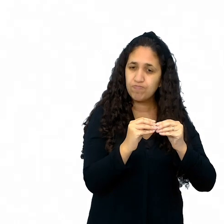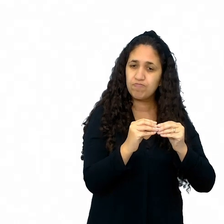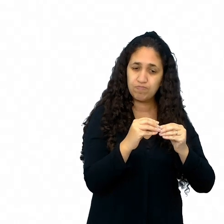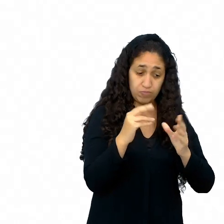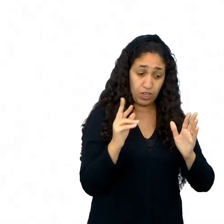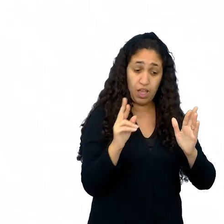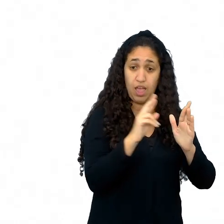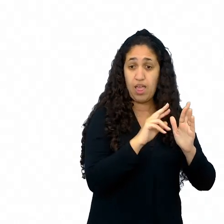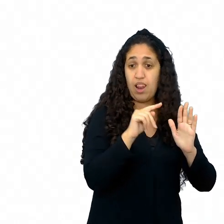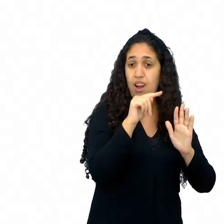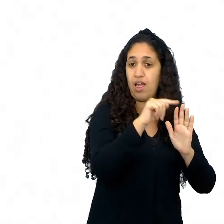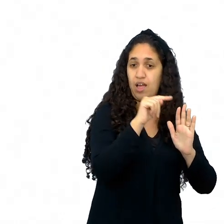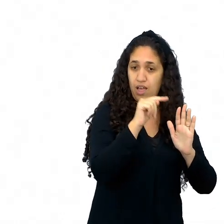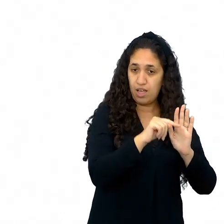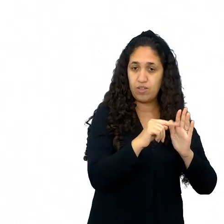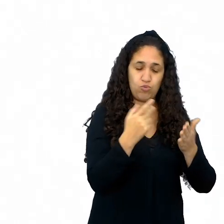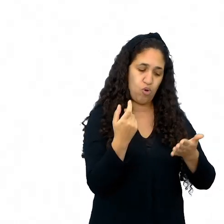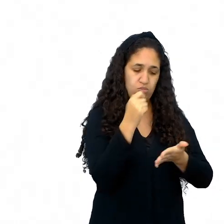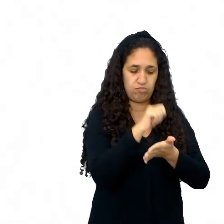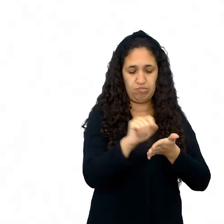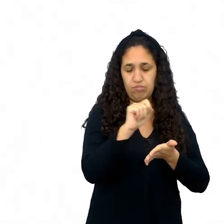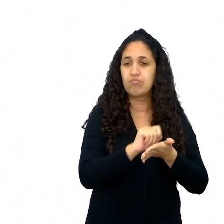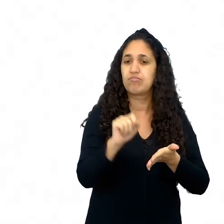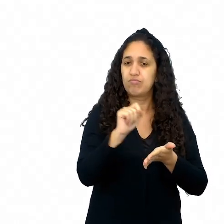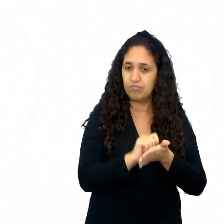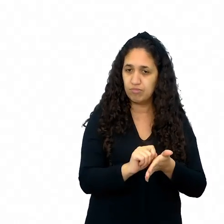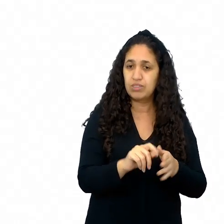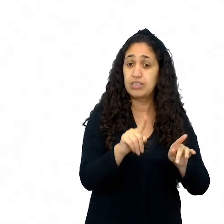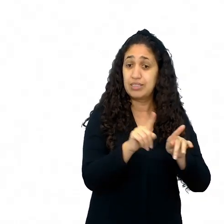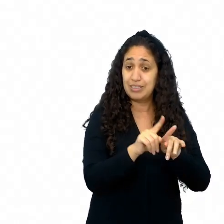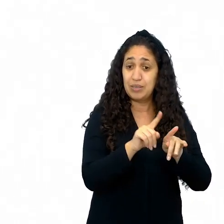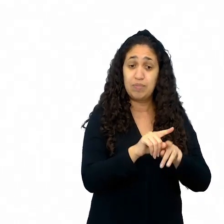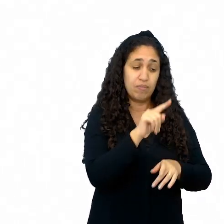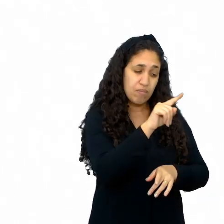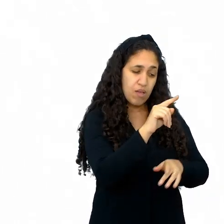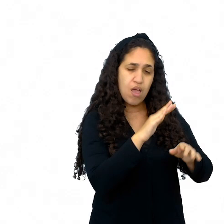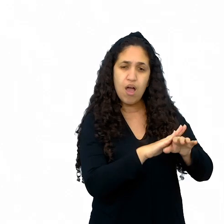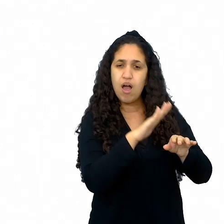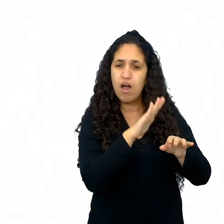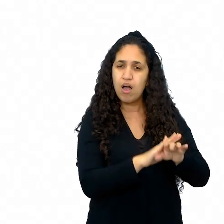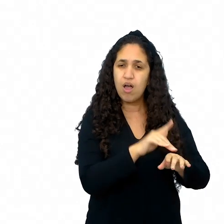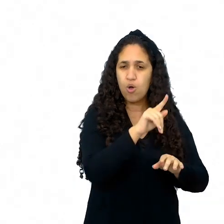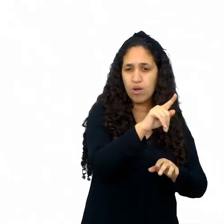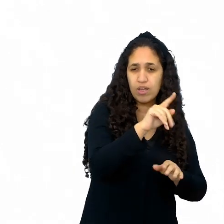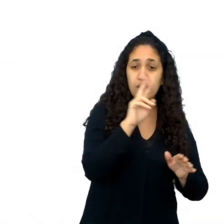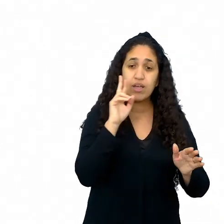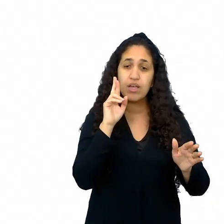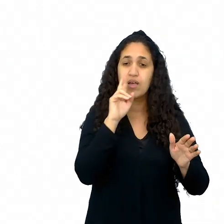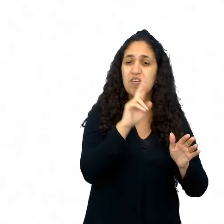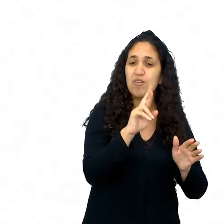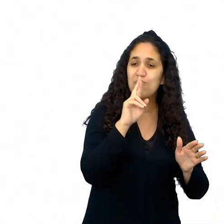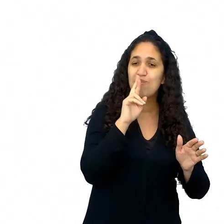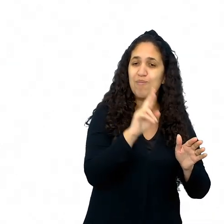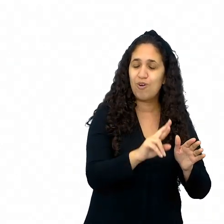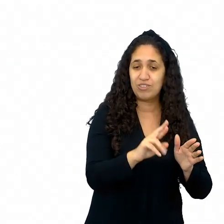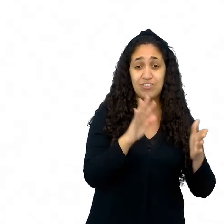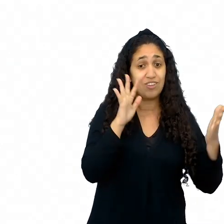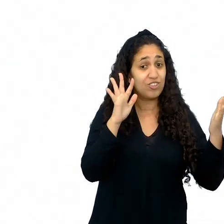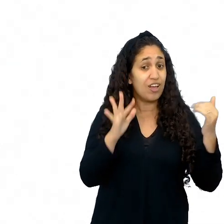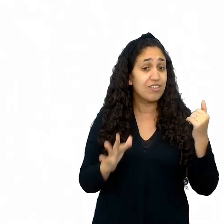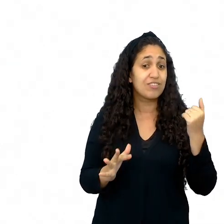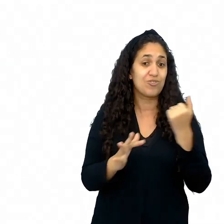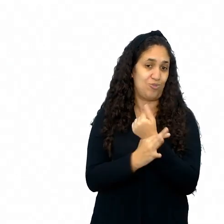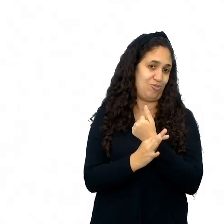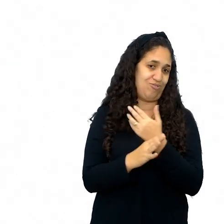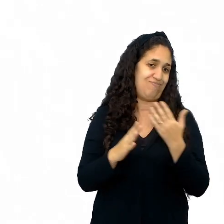esse texto de forma escrita, e ele poderá fazer a formulação das respostas com maior segurança,